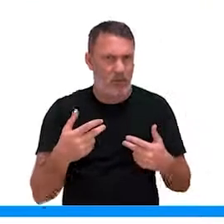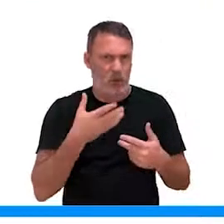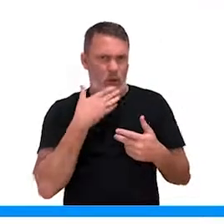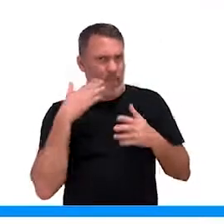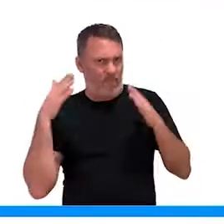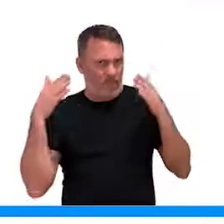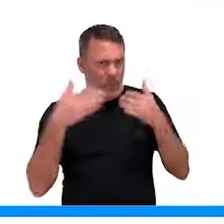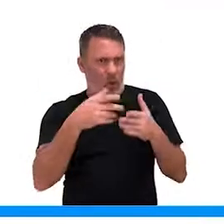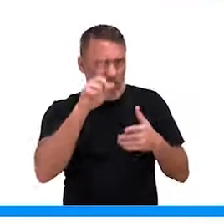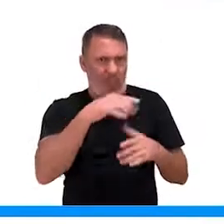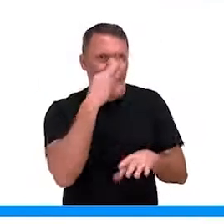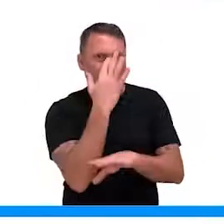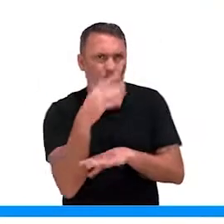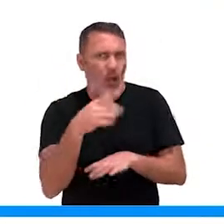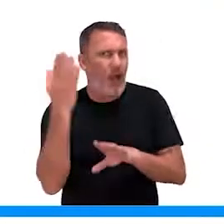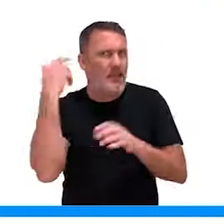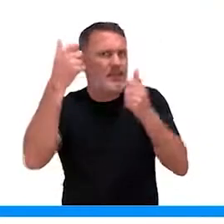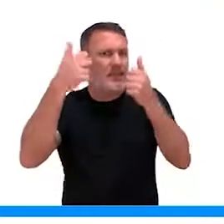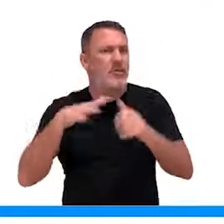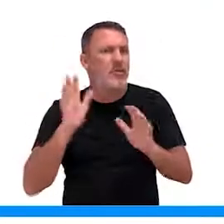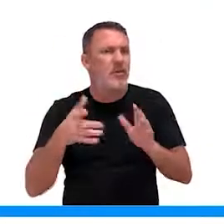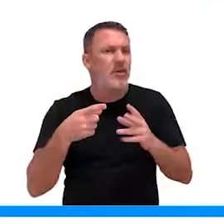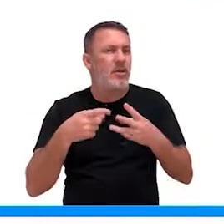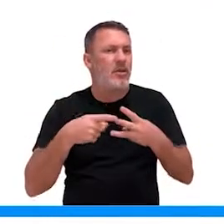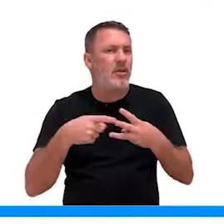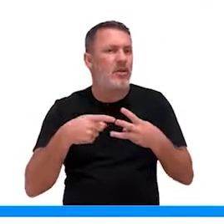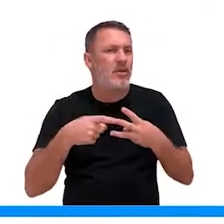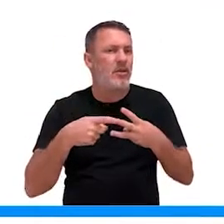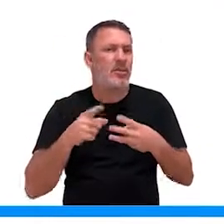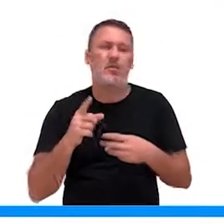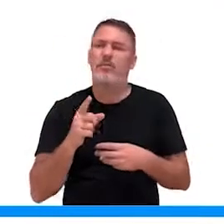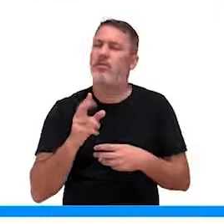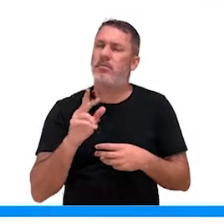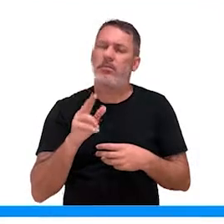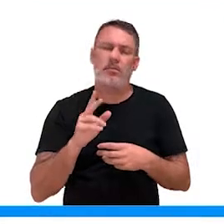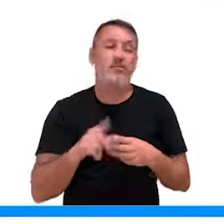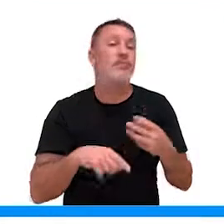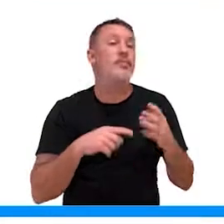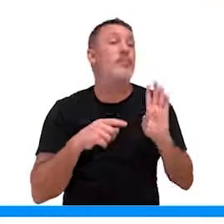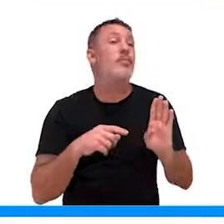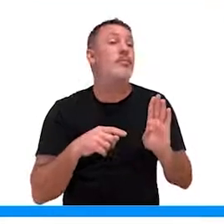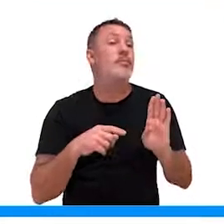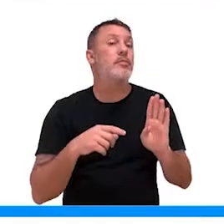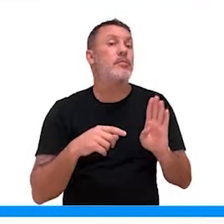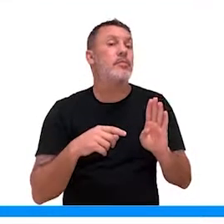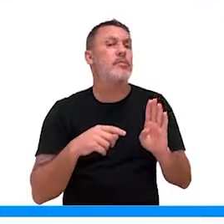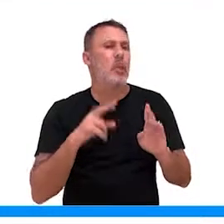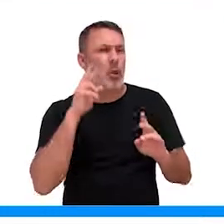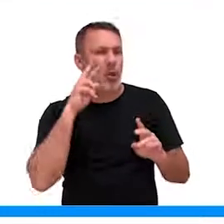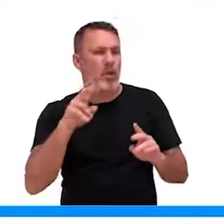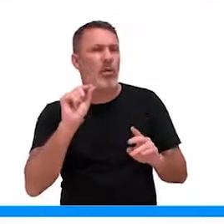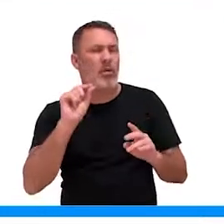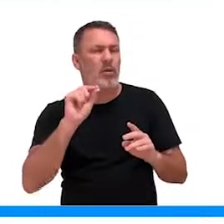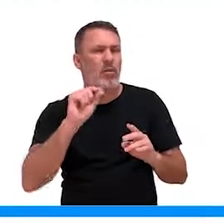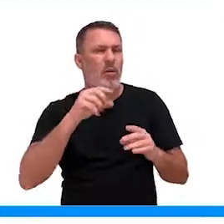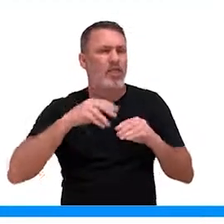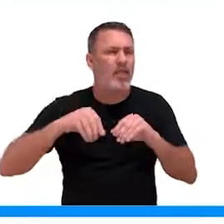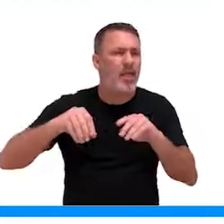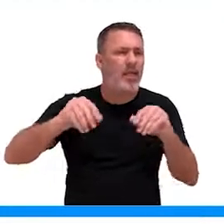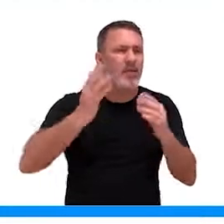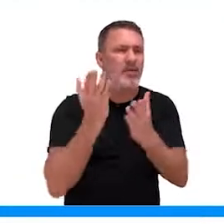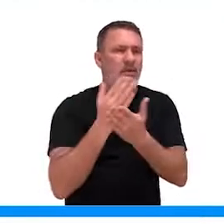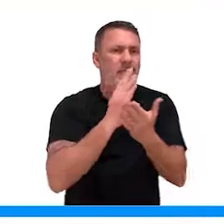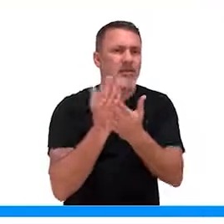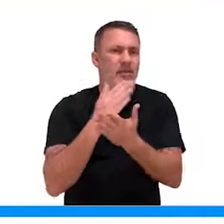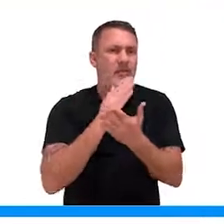para aspectos naturais hidrográficos? Não. B. Os aspectos demográficos, considerando distribuição da